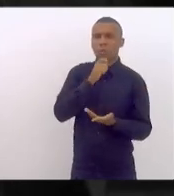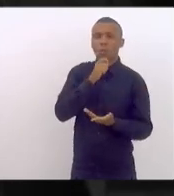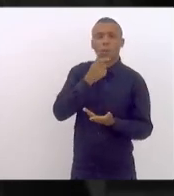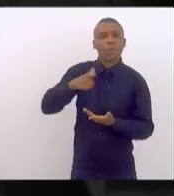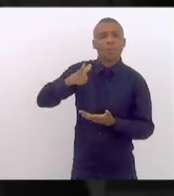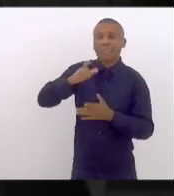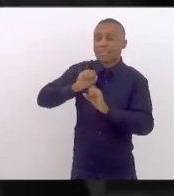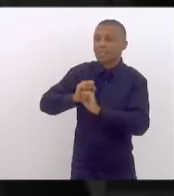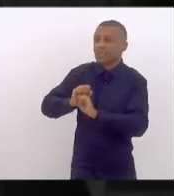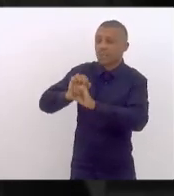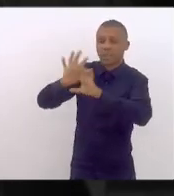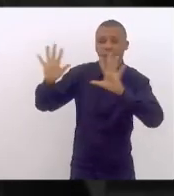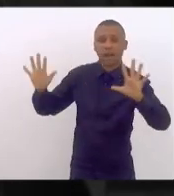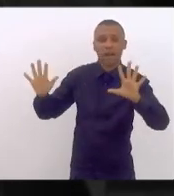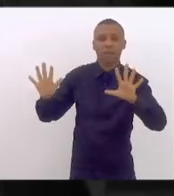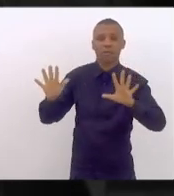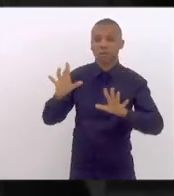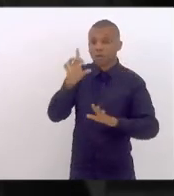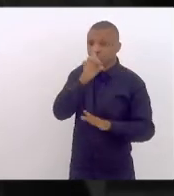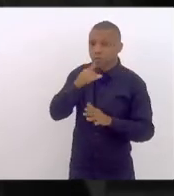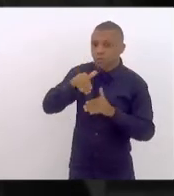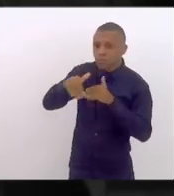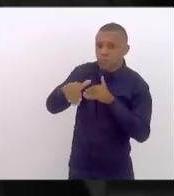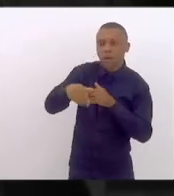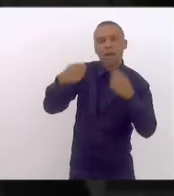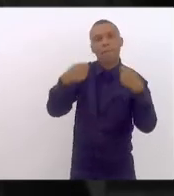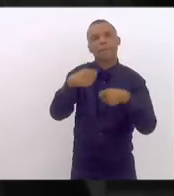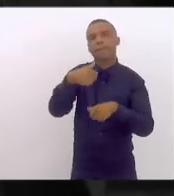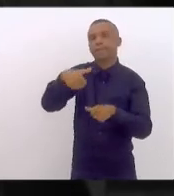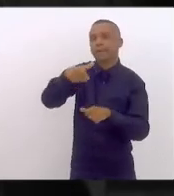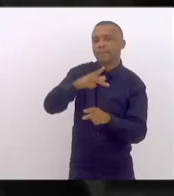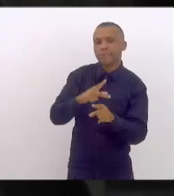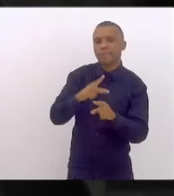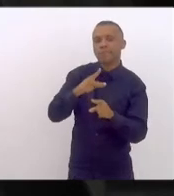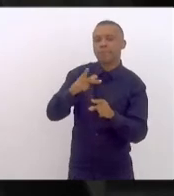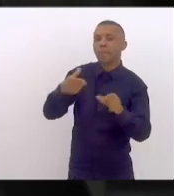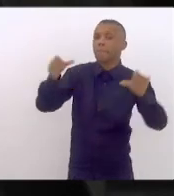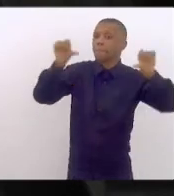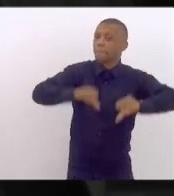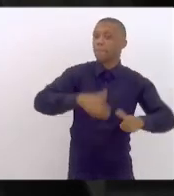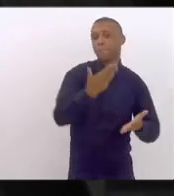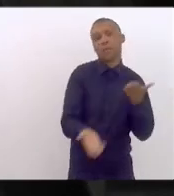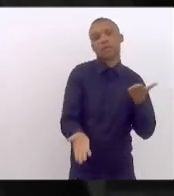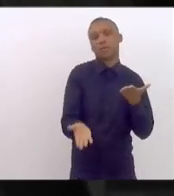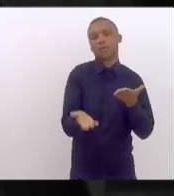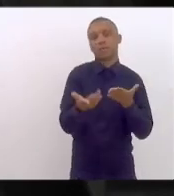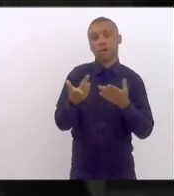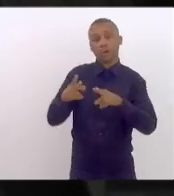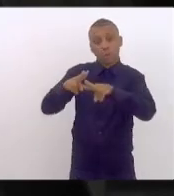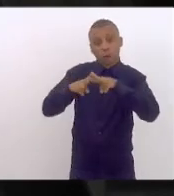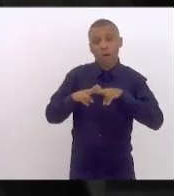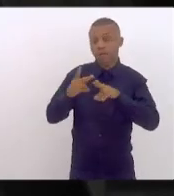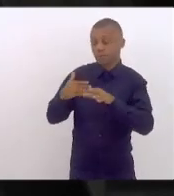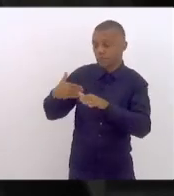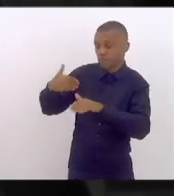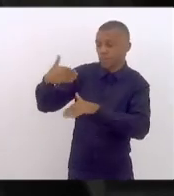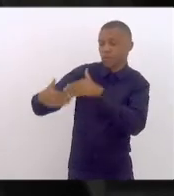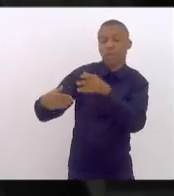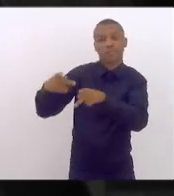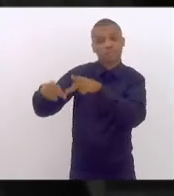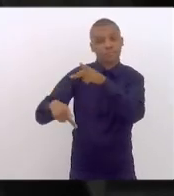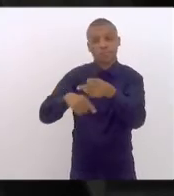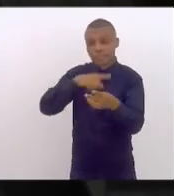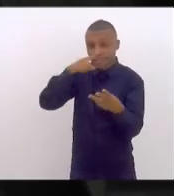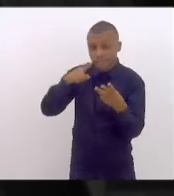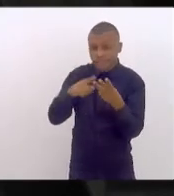derrotada no próximo domingo em nome como eu disse aqui do processo civilizatório e a terceira